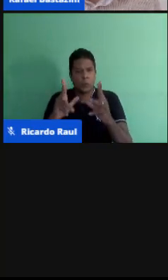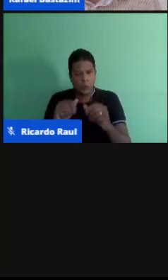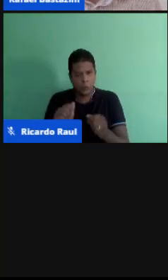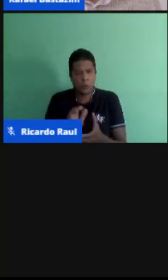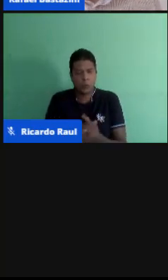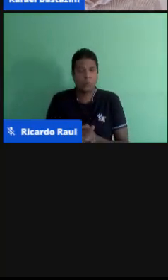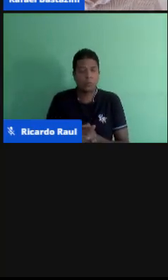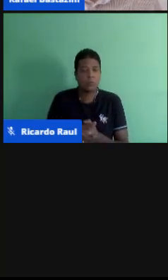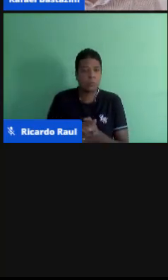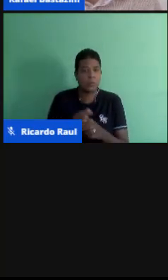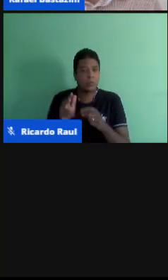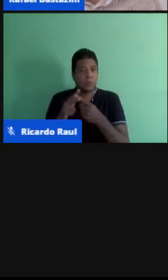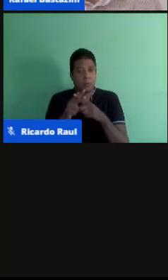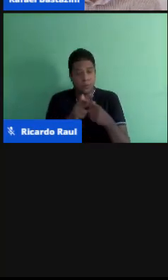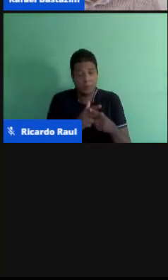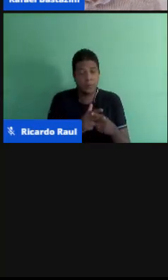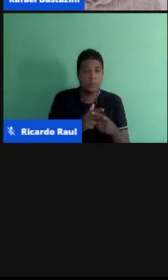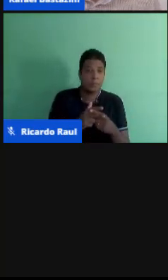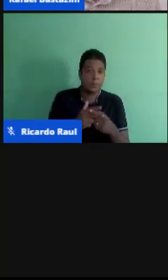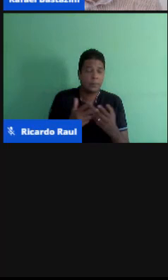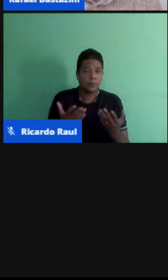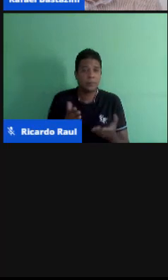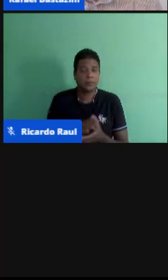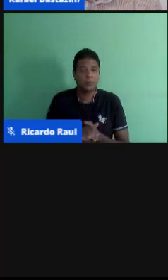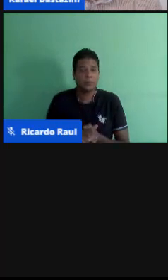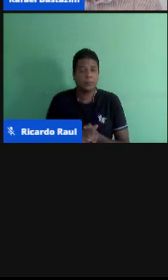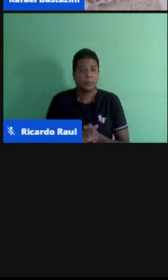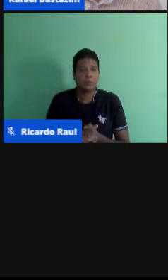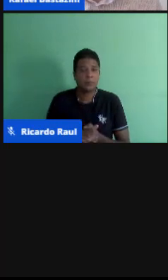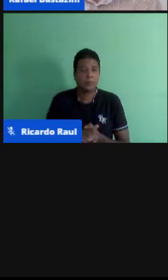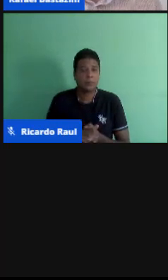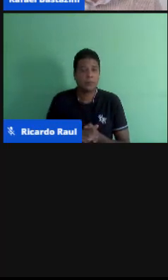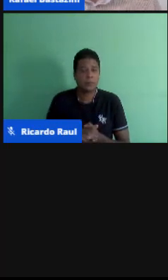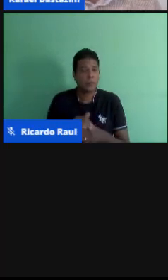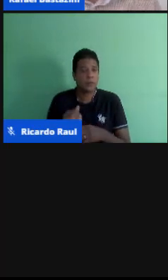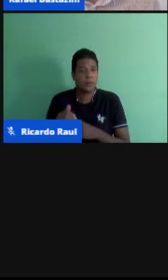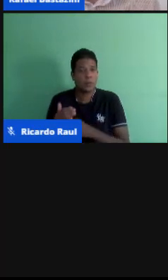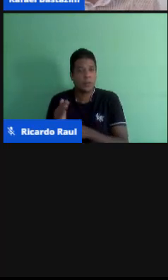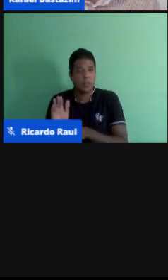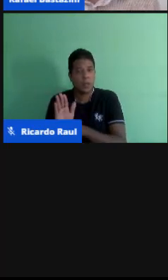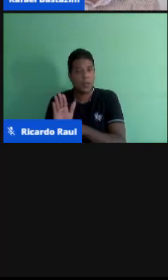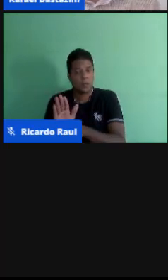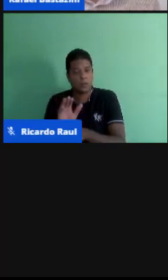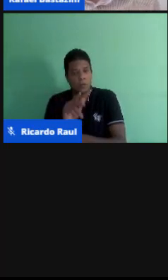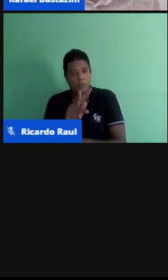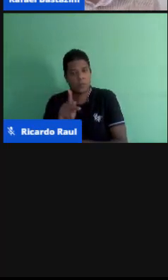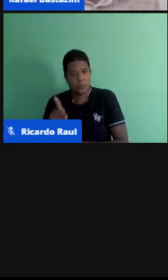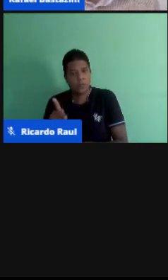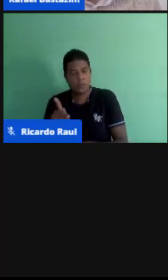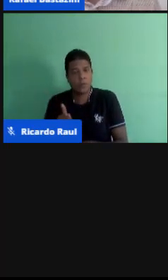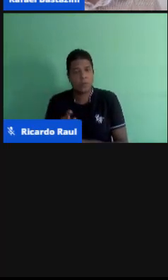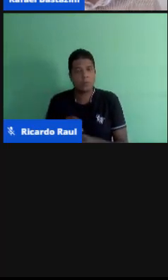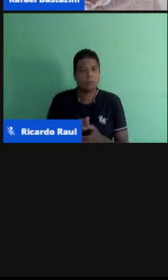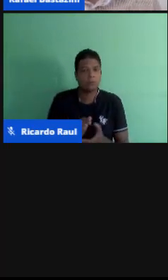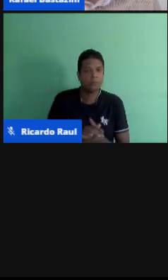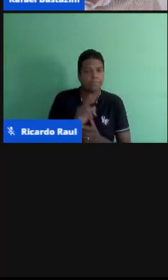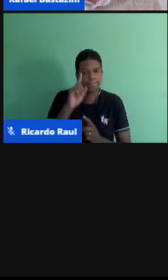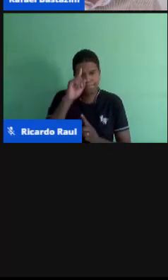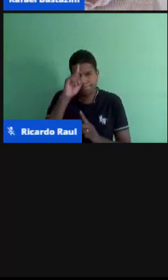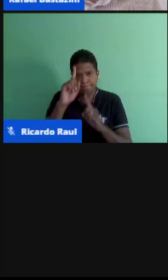de cartografia e mesmo assim, sem o auxílio dele, eu criei algumas